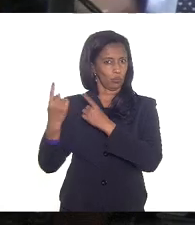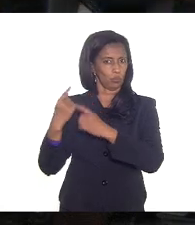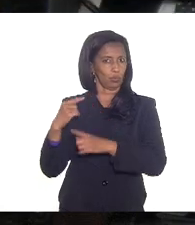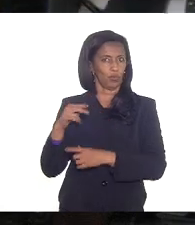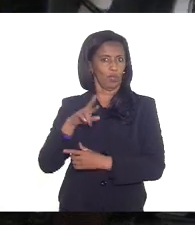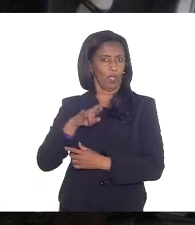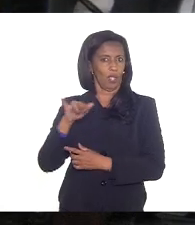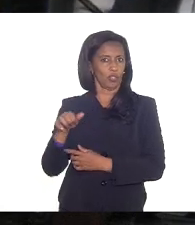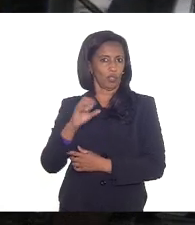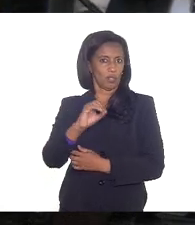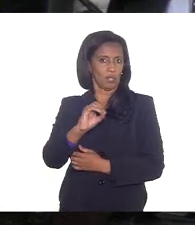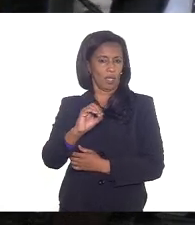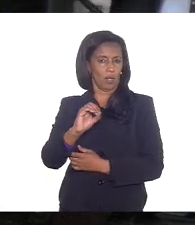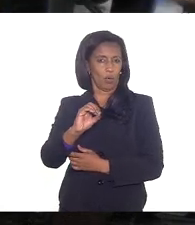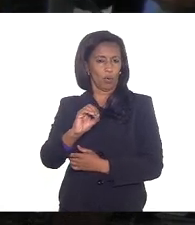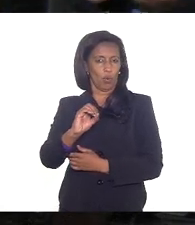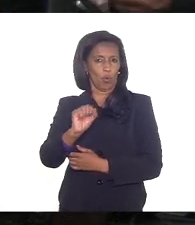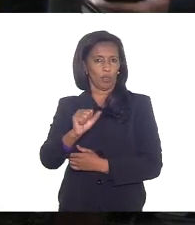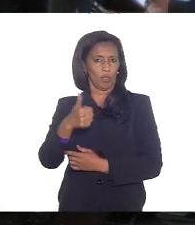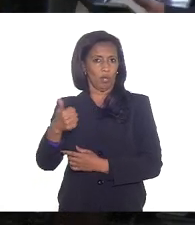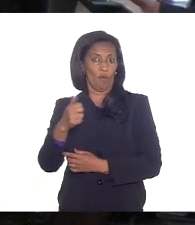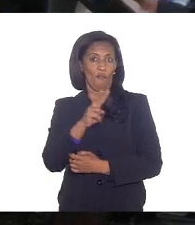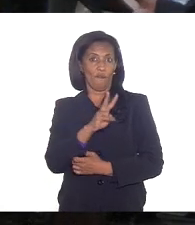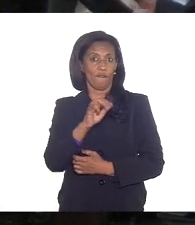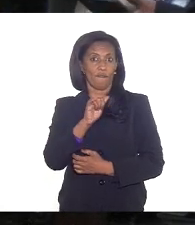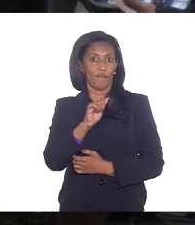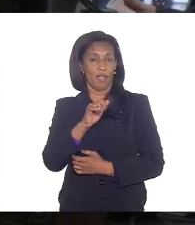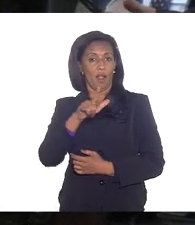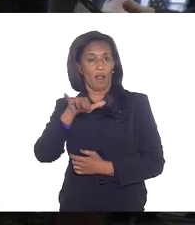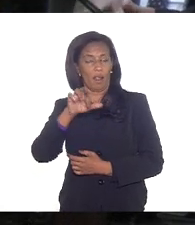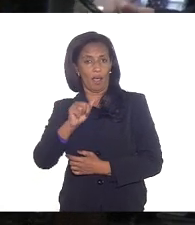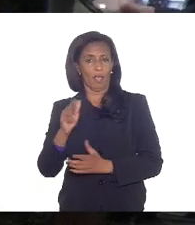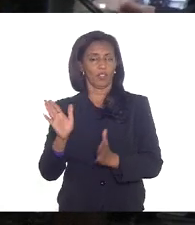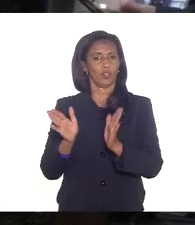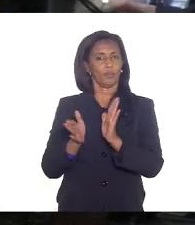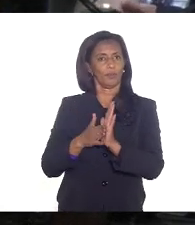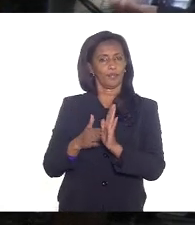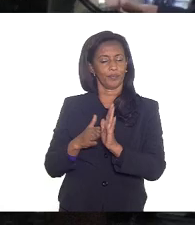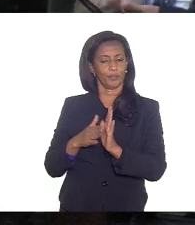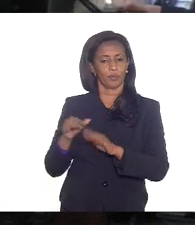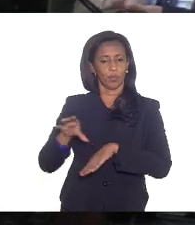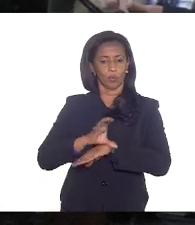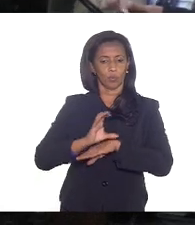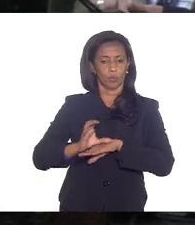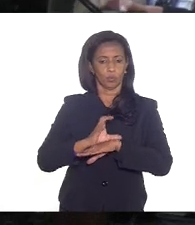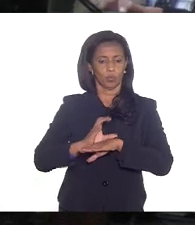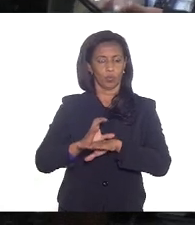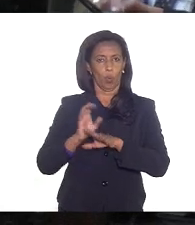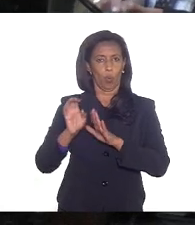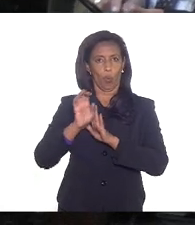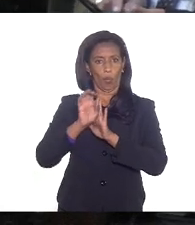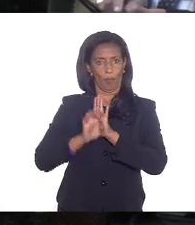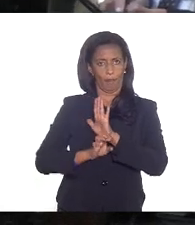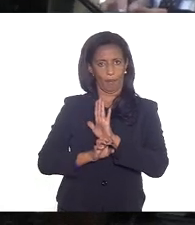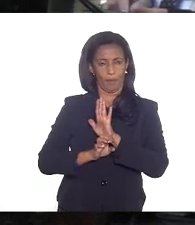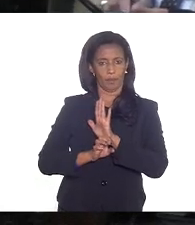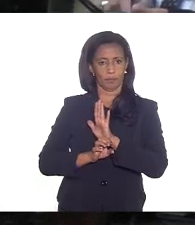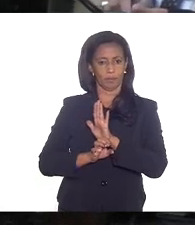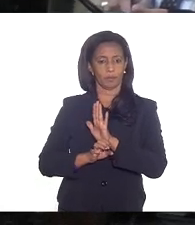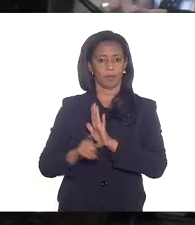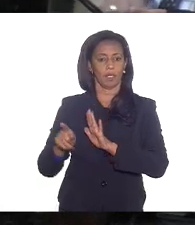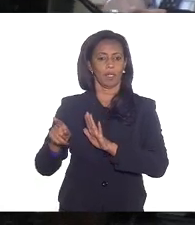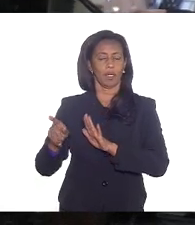bornier j081 conhecida como Via Light pareceres da comissão de coleção de falar funcionalidade com emendas e